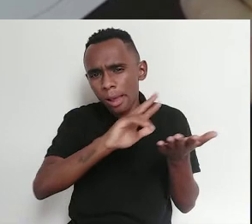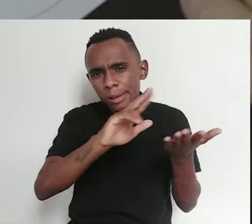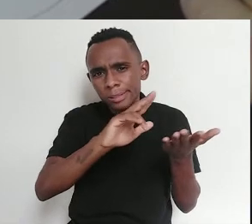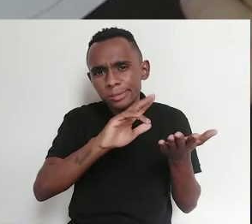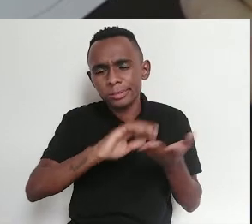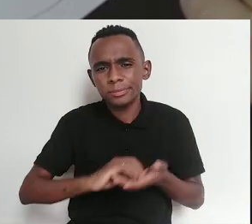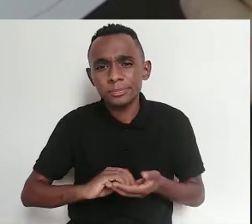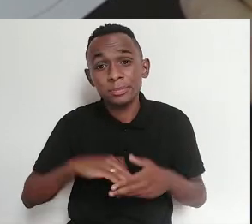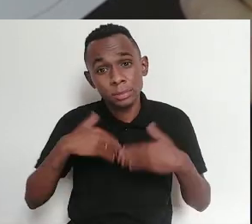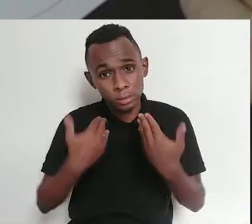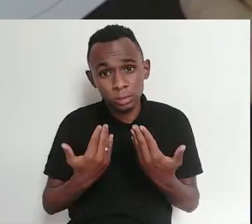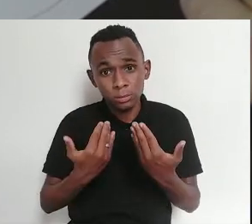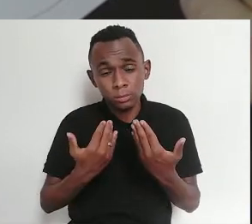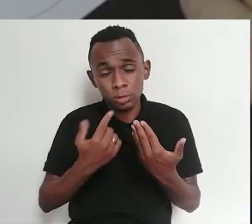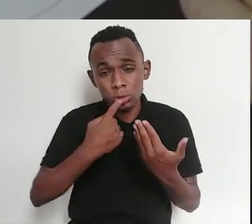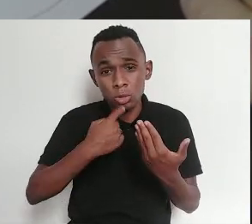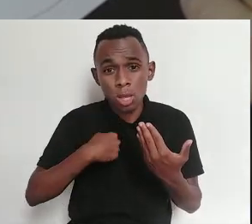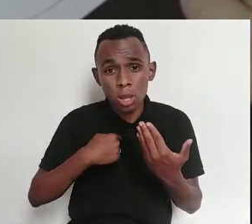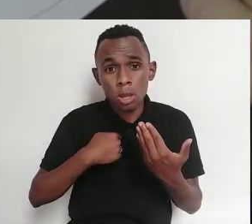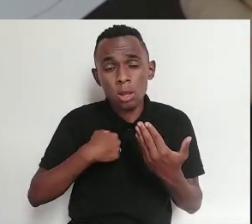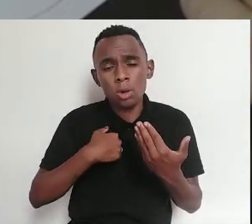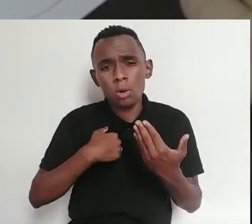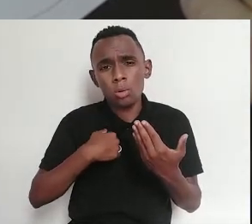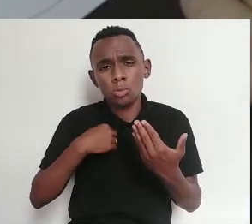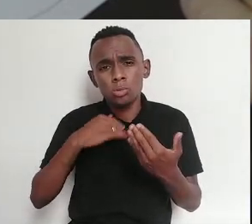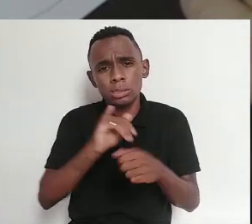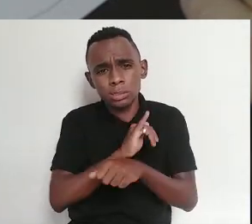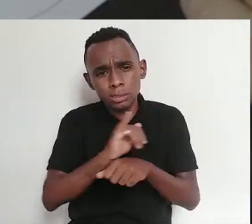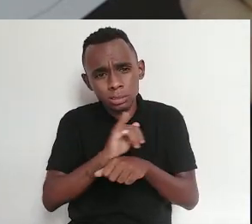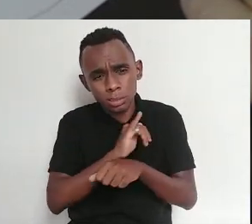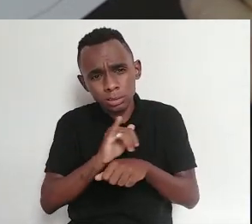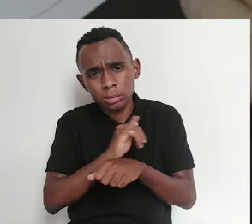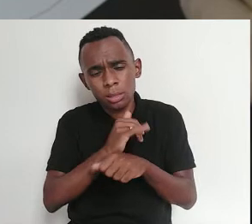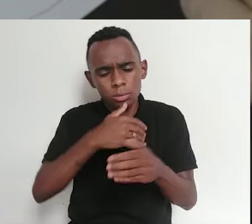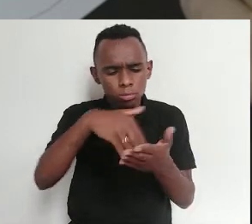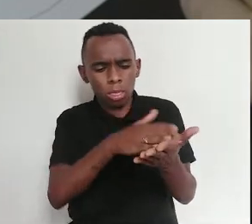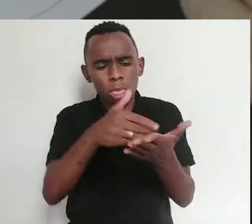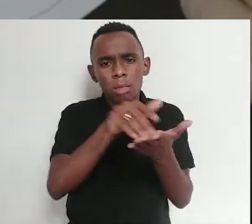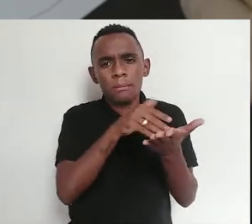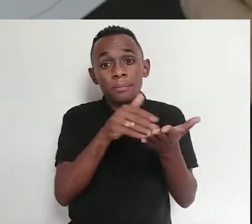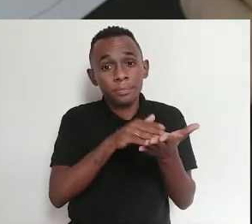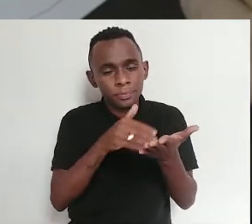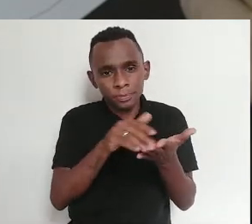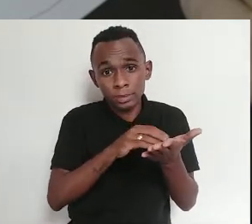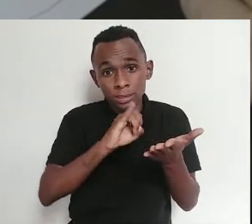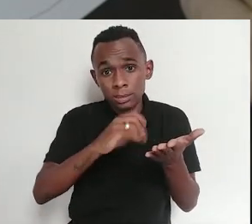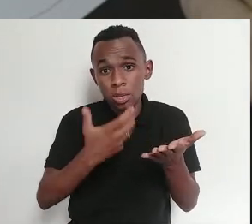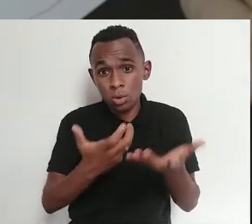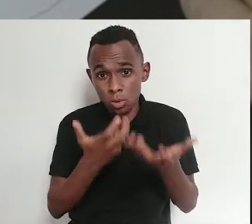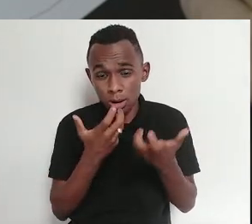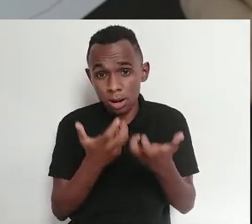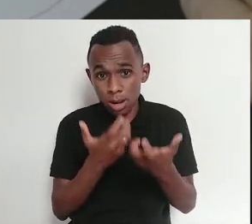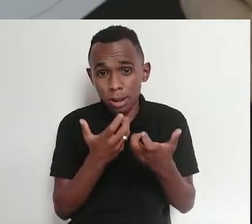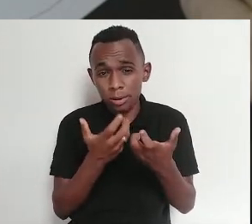imprevisível. E aí a gente trabalha muito com o acaso também, com o borrão. Mas se eu quero uma parte